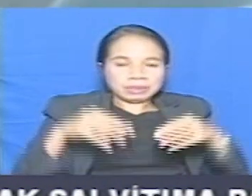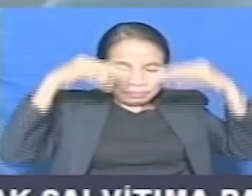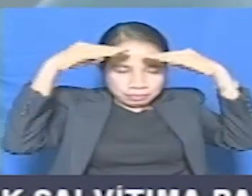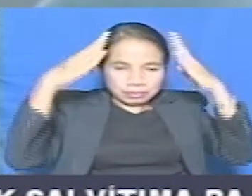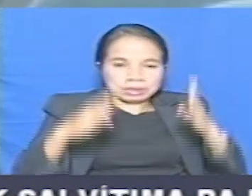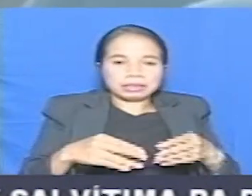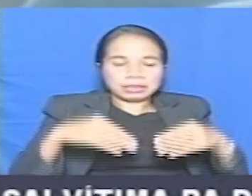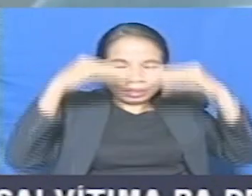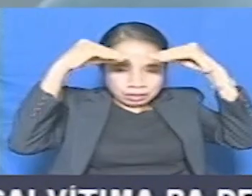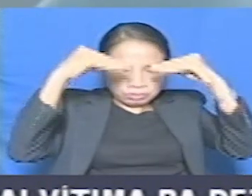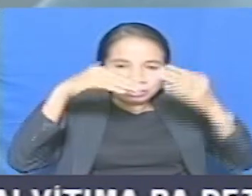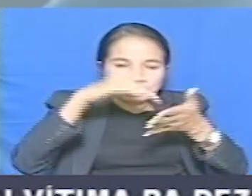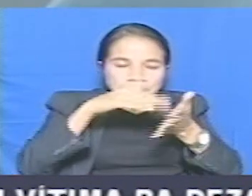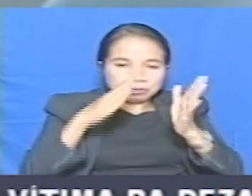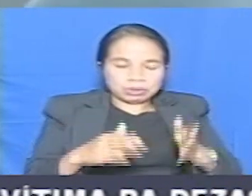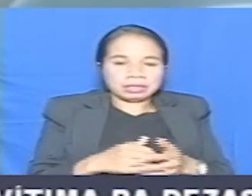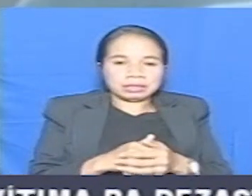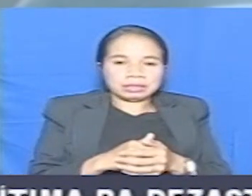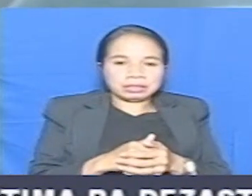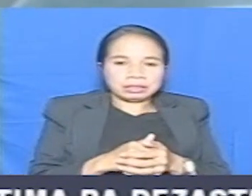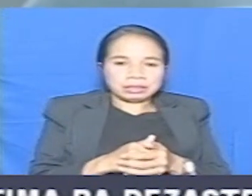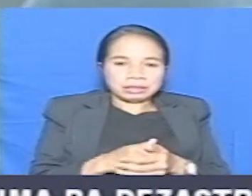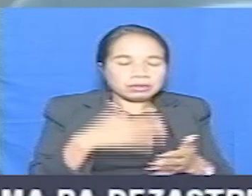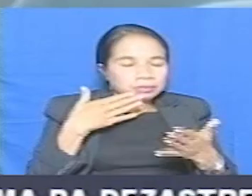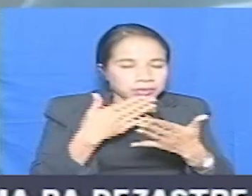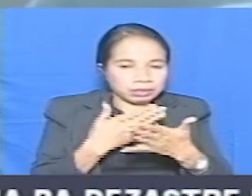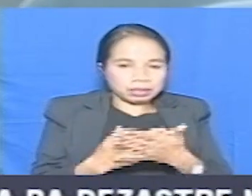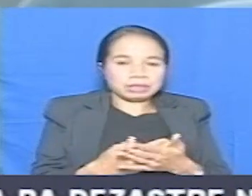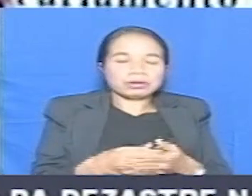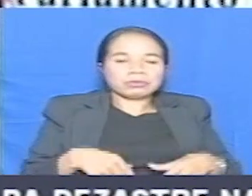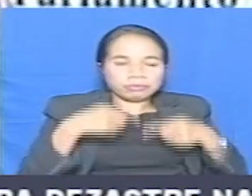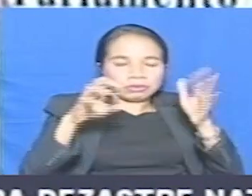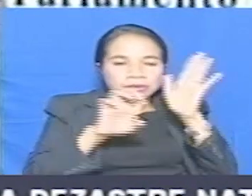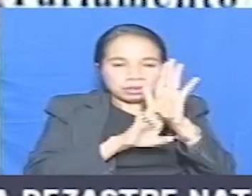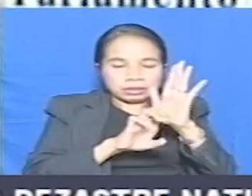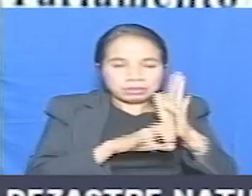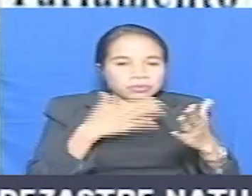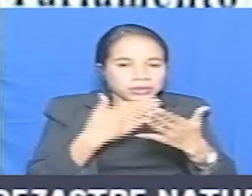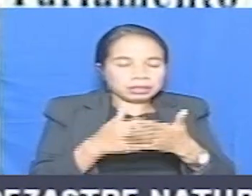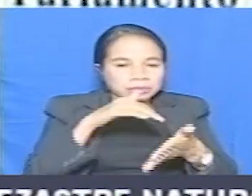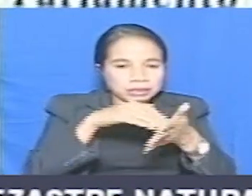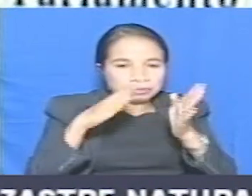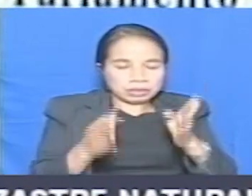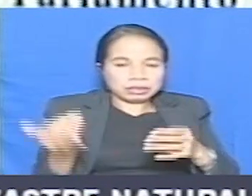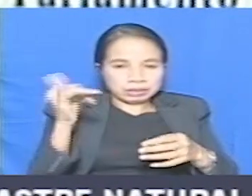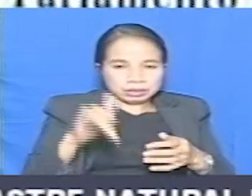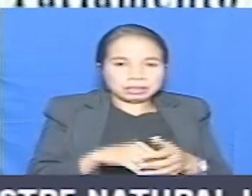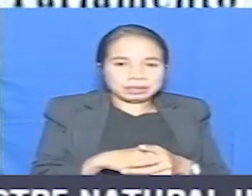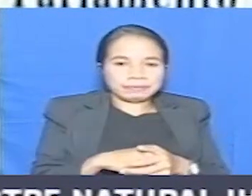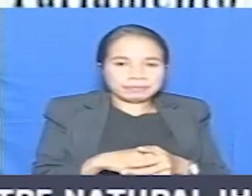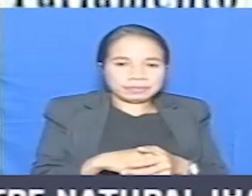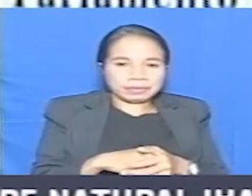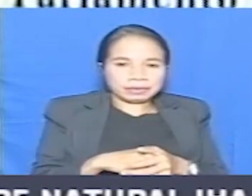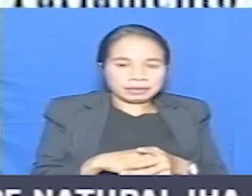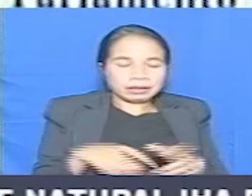anorem alunos o método neve qualificado, onde foi exemplo dia que o aluno será. São amang neve anoriwan, to